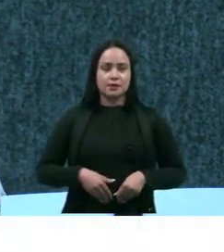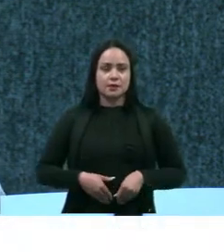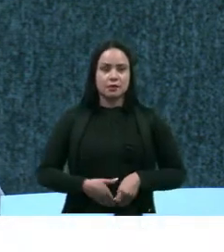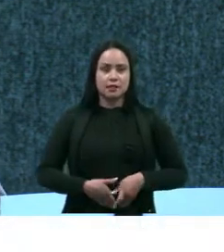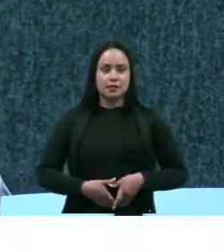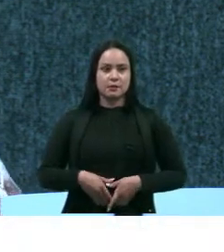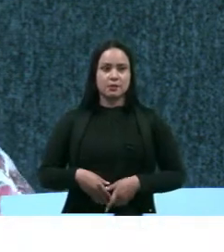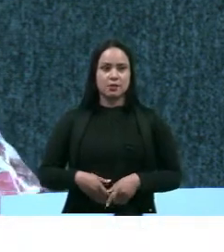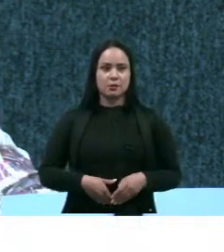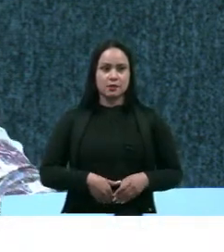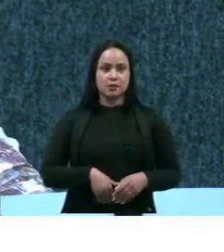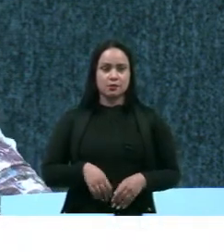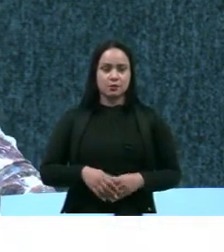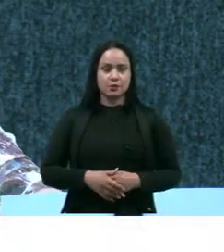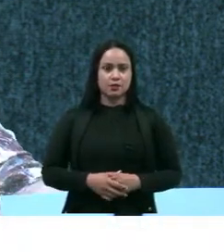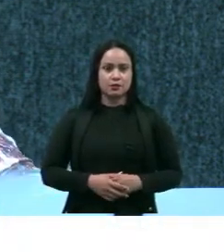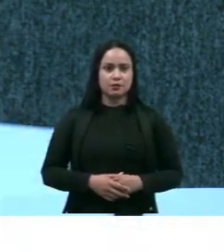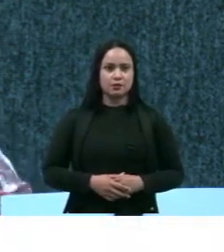Obrigado, presidente.